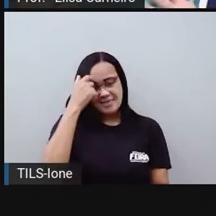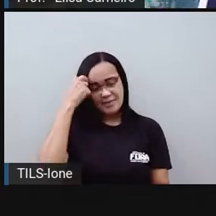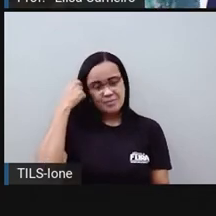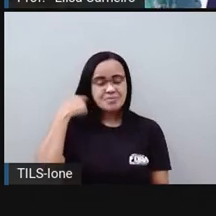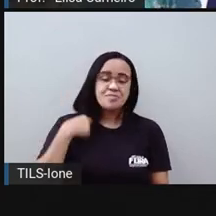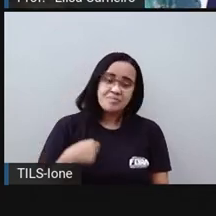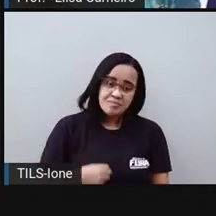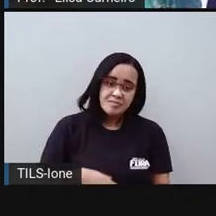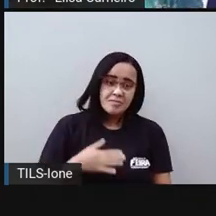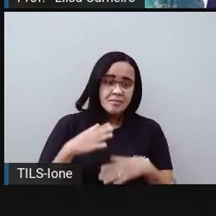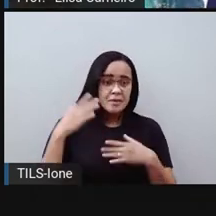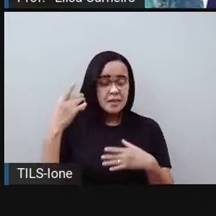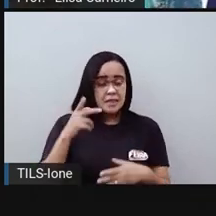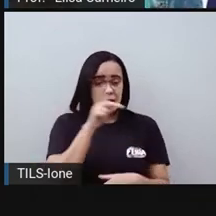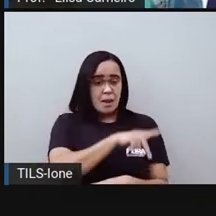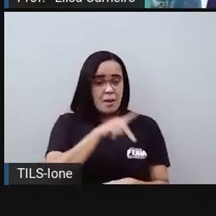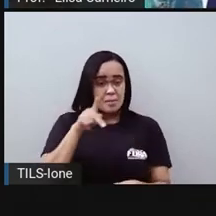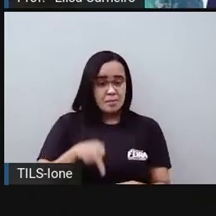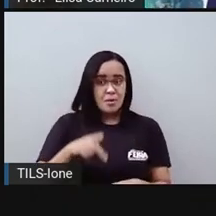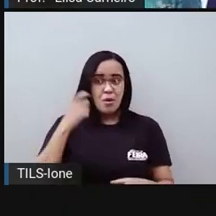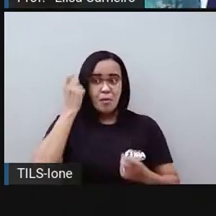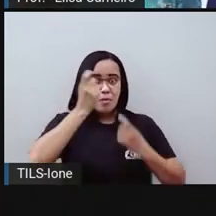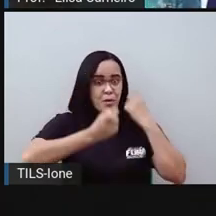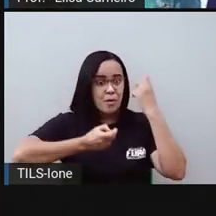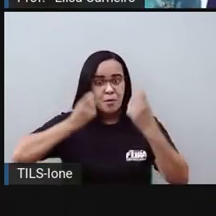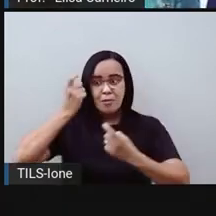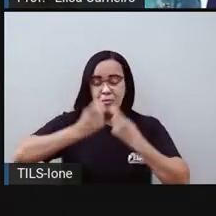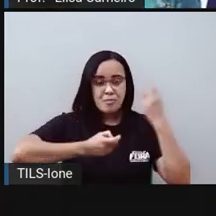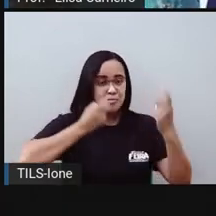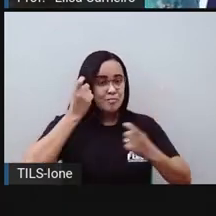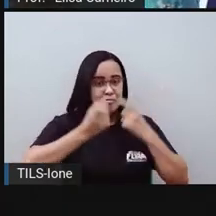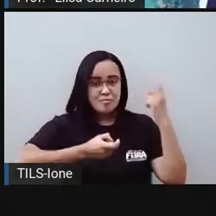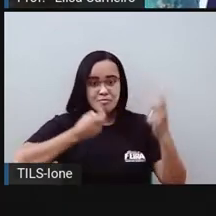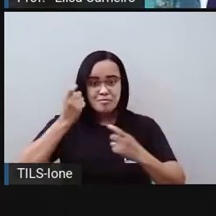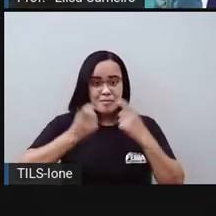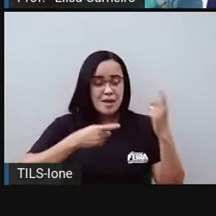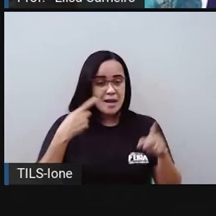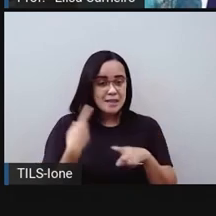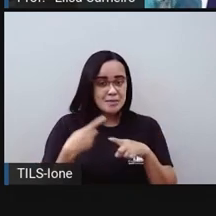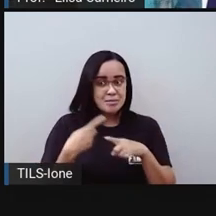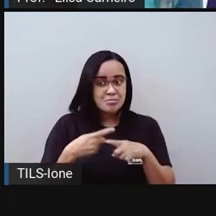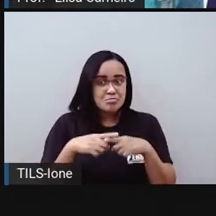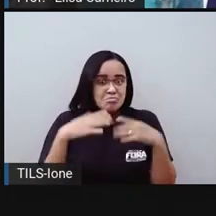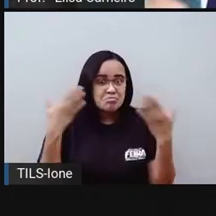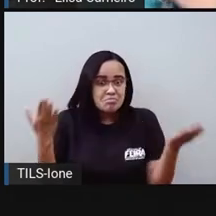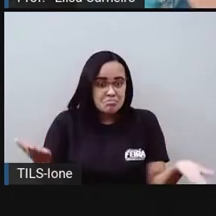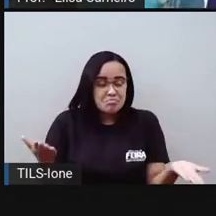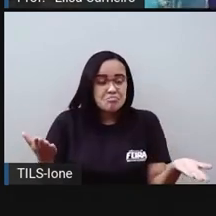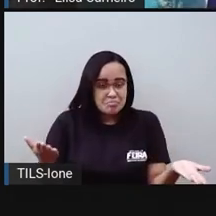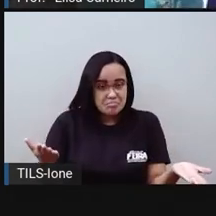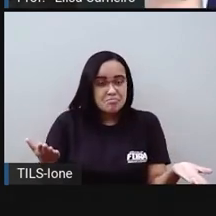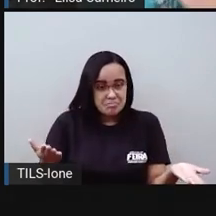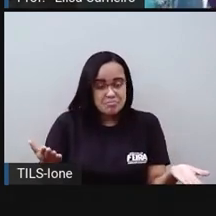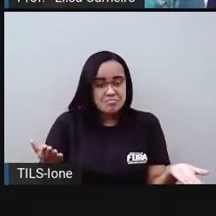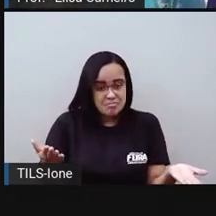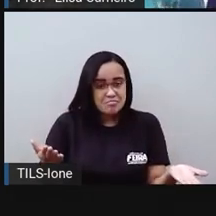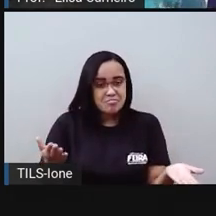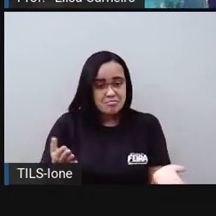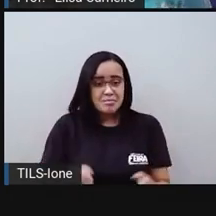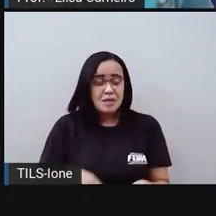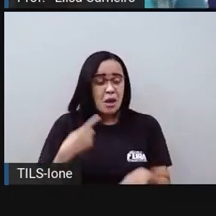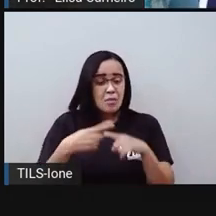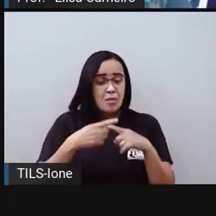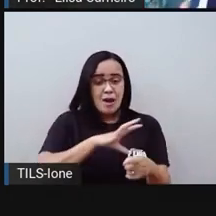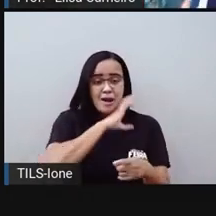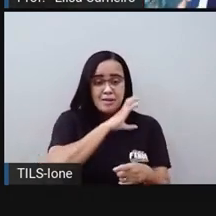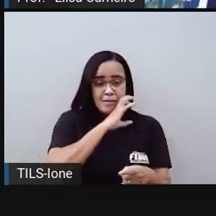estava preocupada, Prodéia. Eu falei, nossa, no final da história vai acabar para mim. Começou a aparecer vários animais.